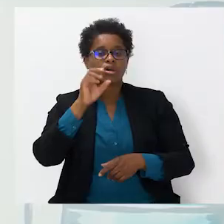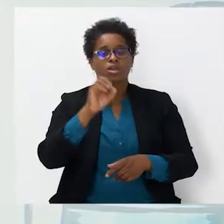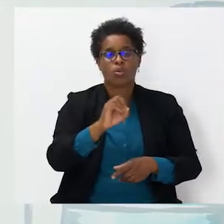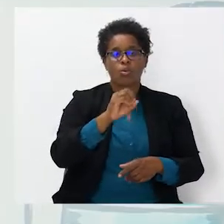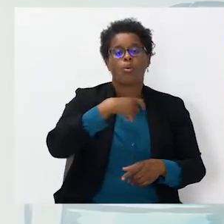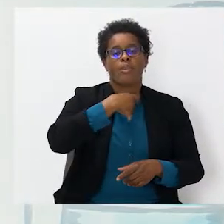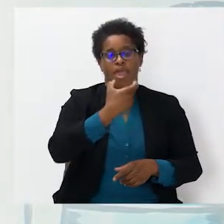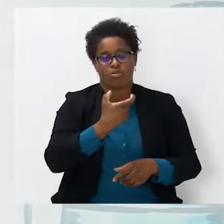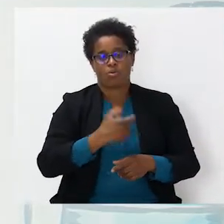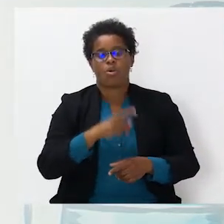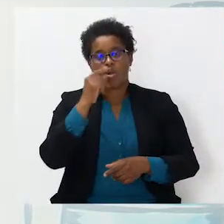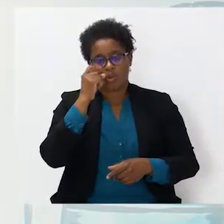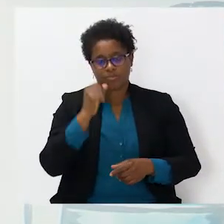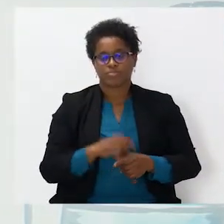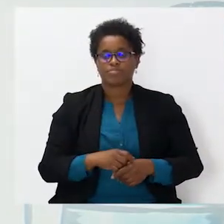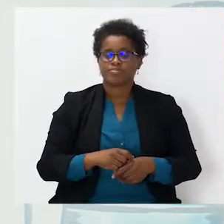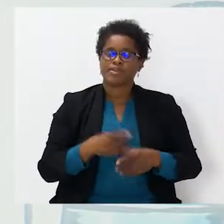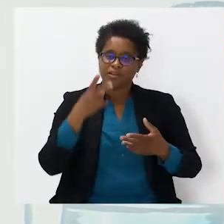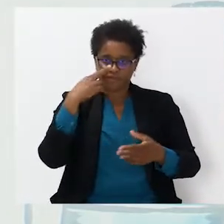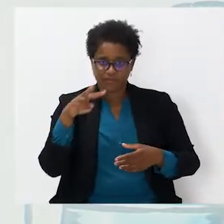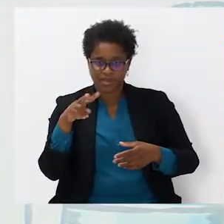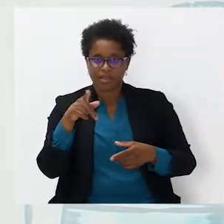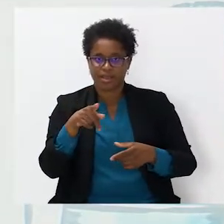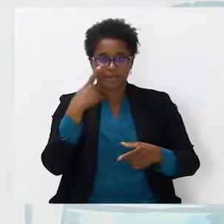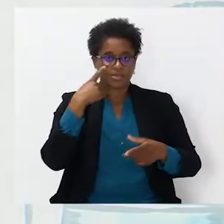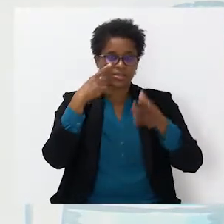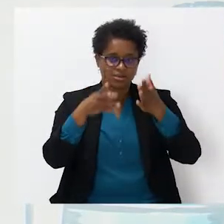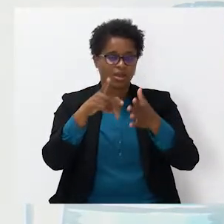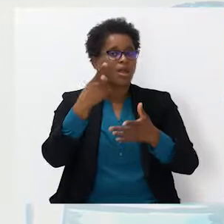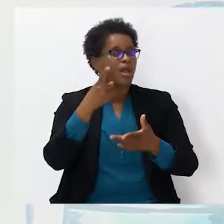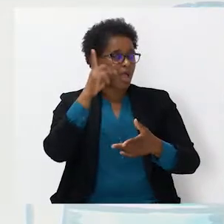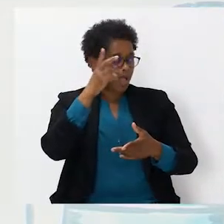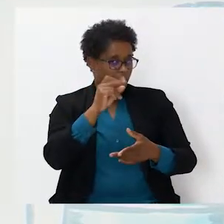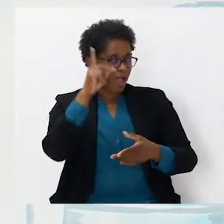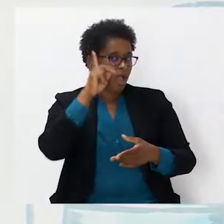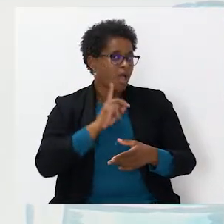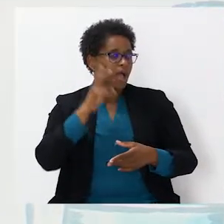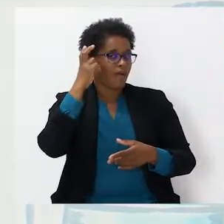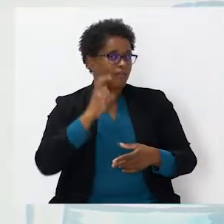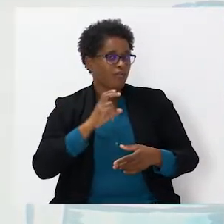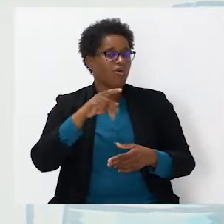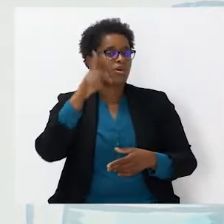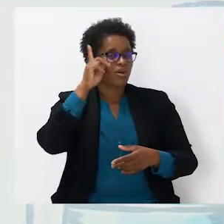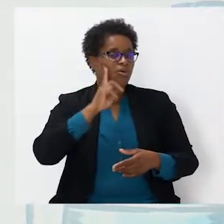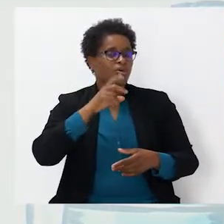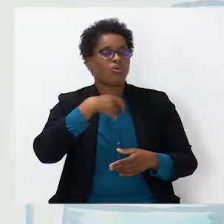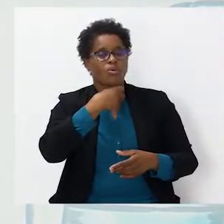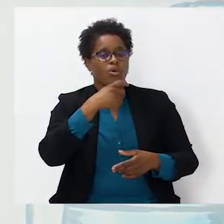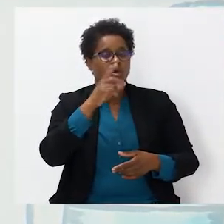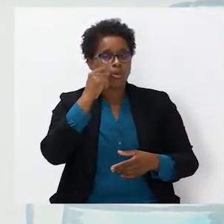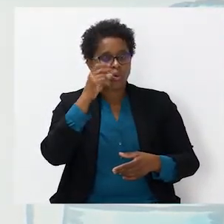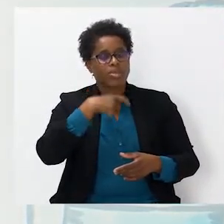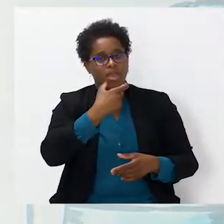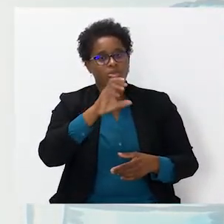neto. Vamos lá, prestem muito bem atenção. Temos a avó e o neto ou o avô e